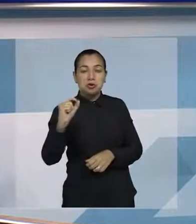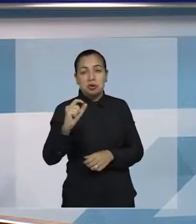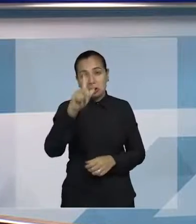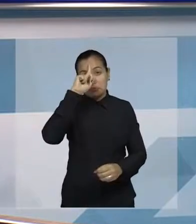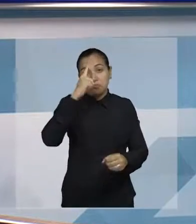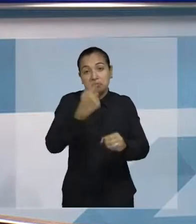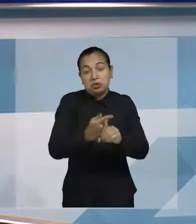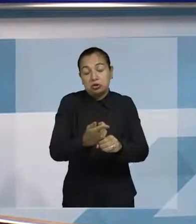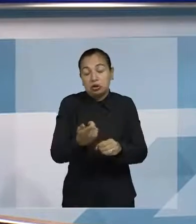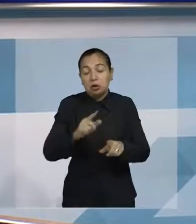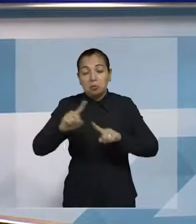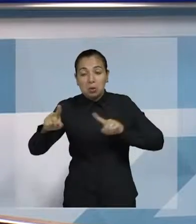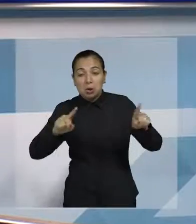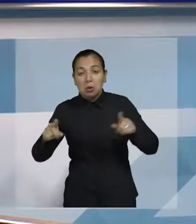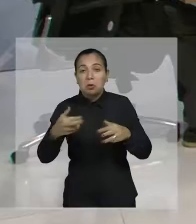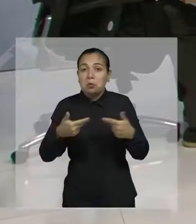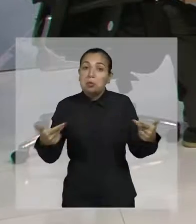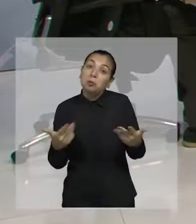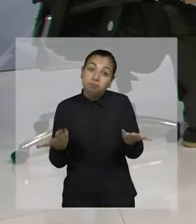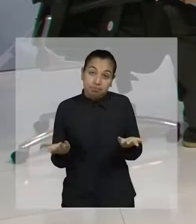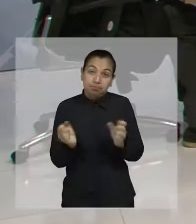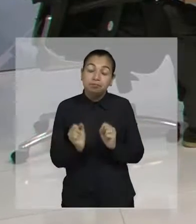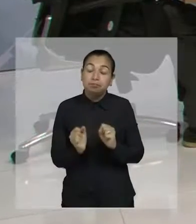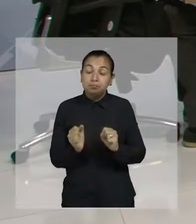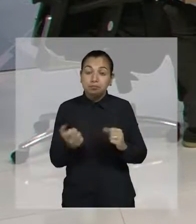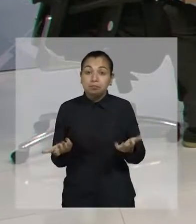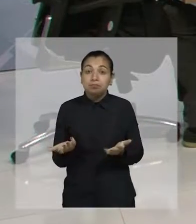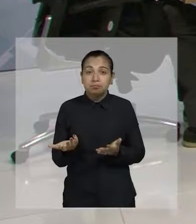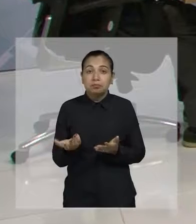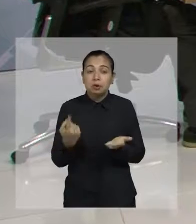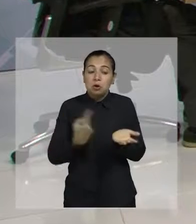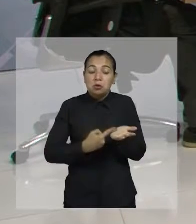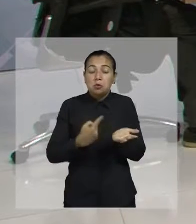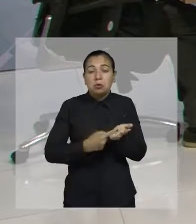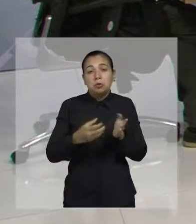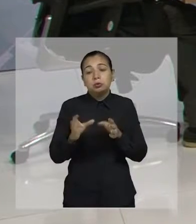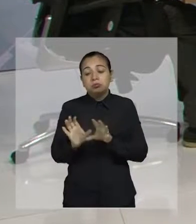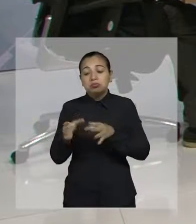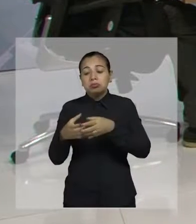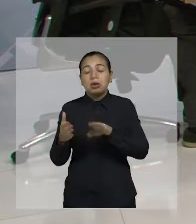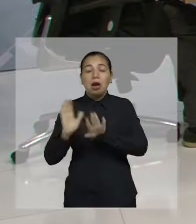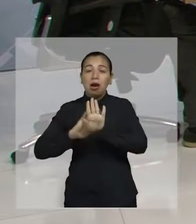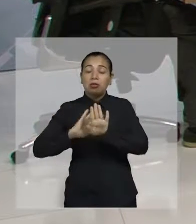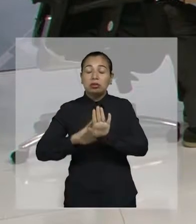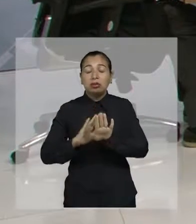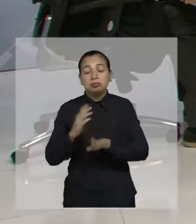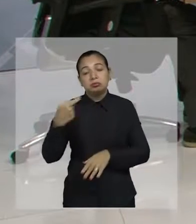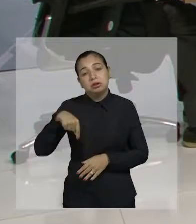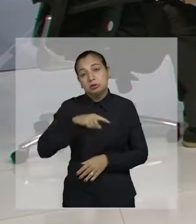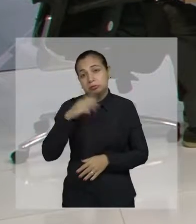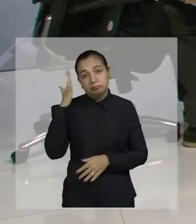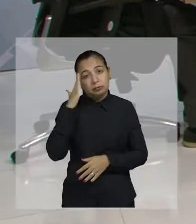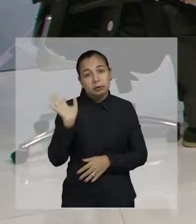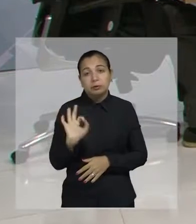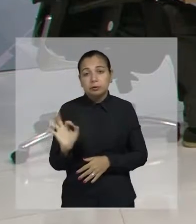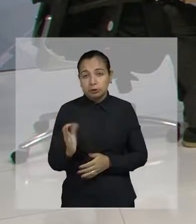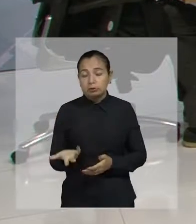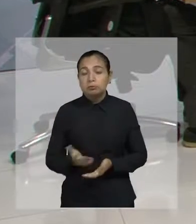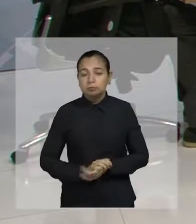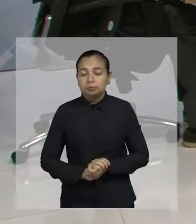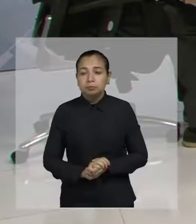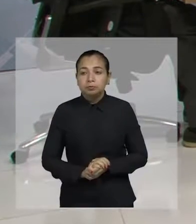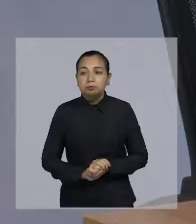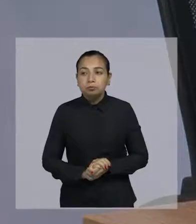que o que mais os candidatos querem é um governo por trás de sua candidatura para patrociná-lo, né? Não só